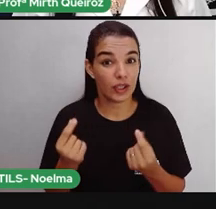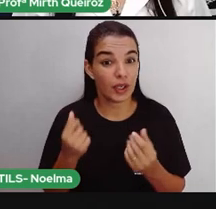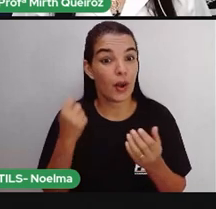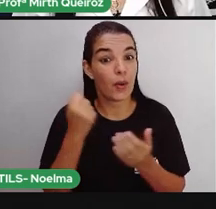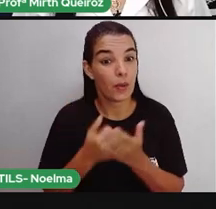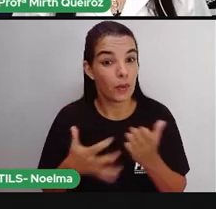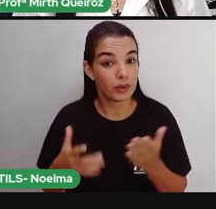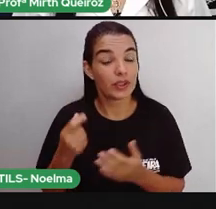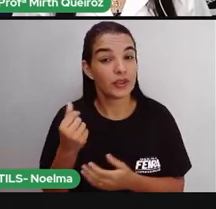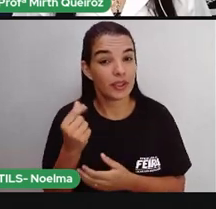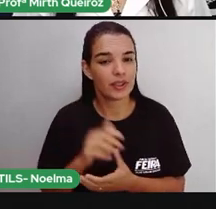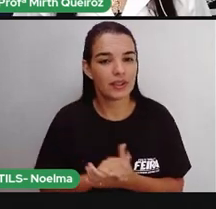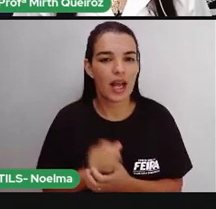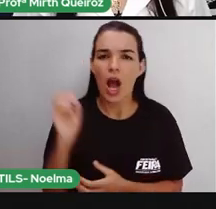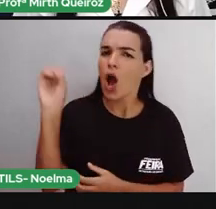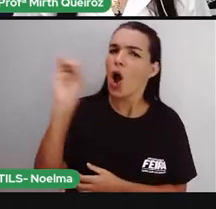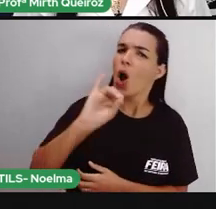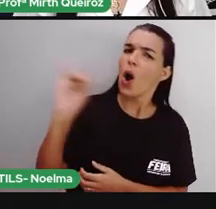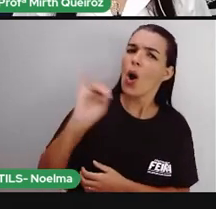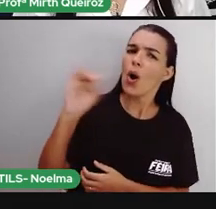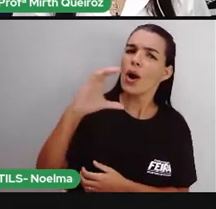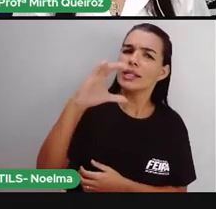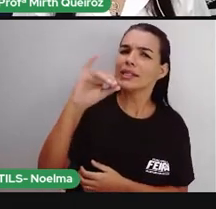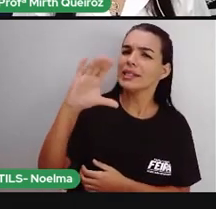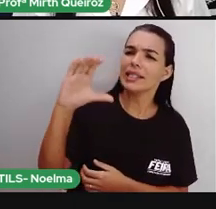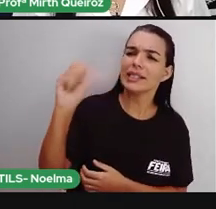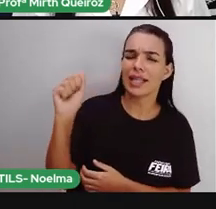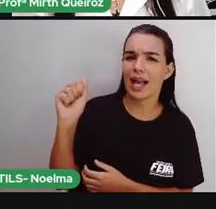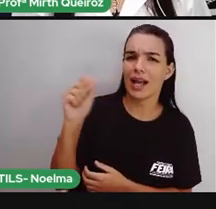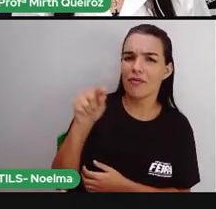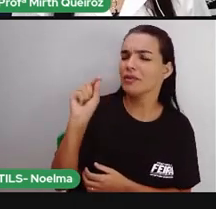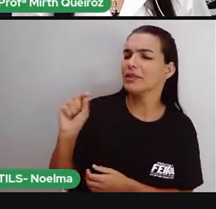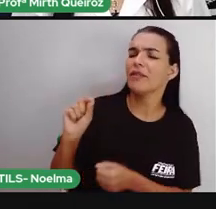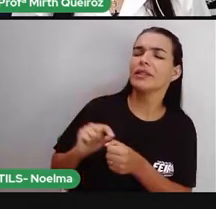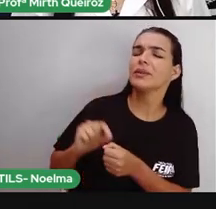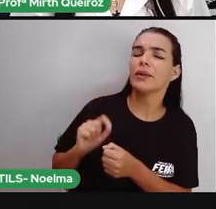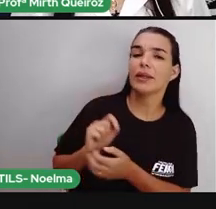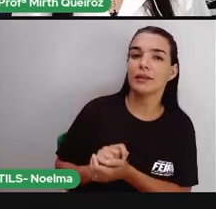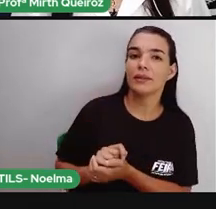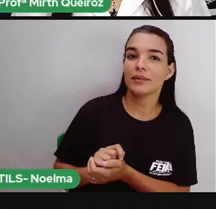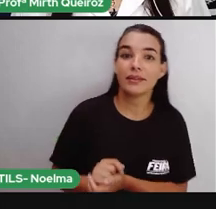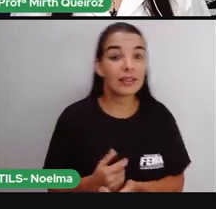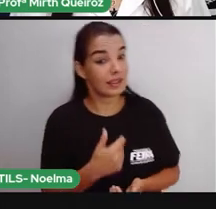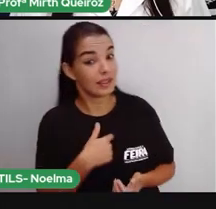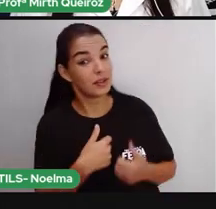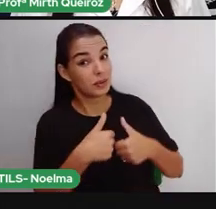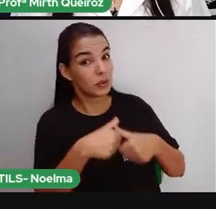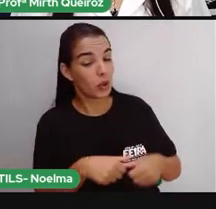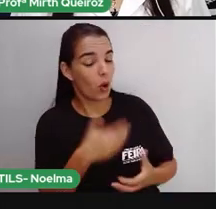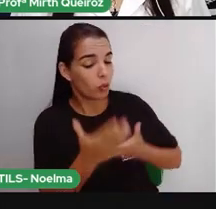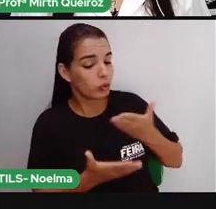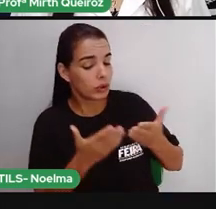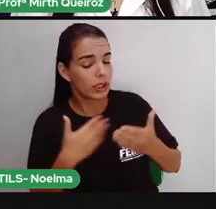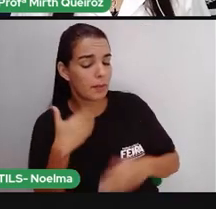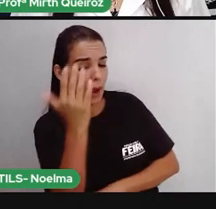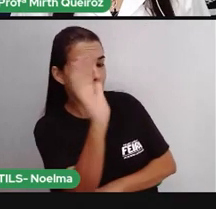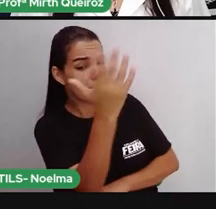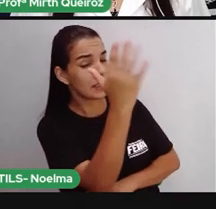Oi, Cissa. O que você está fazendo? Estou cuidando da minha plantinha, Tadeu.